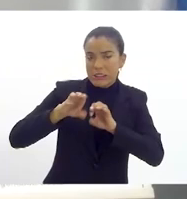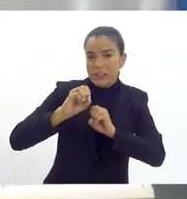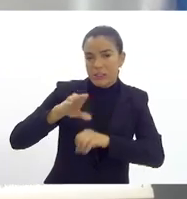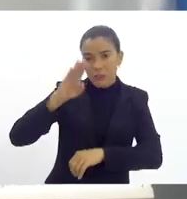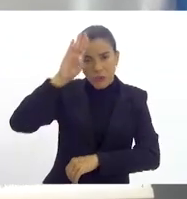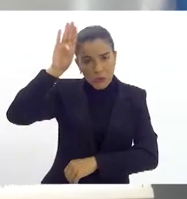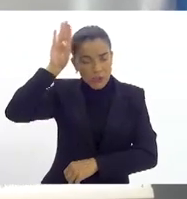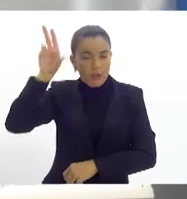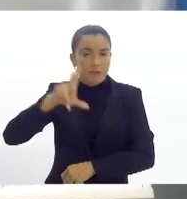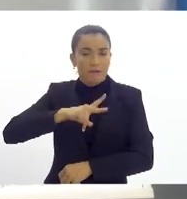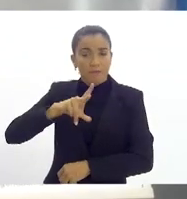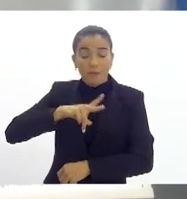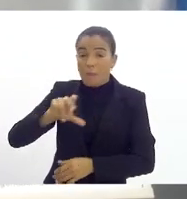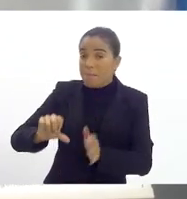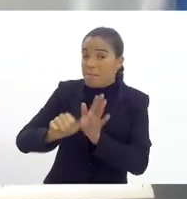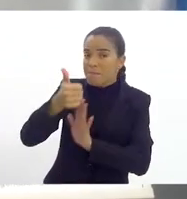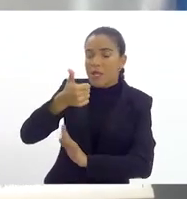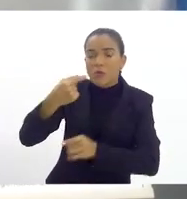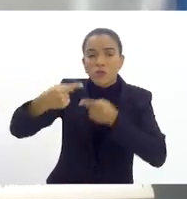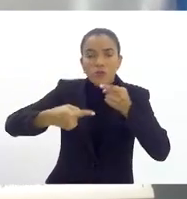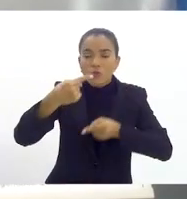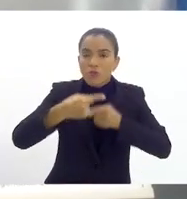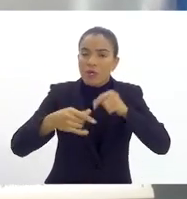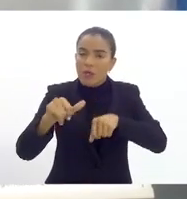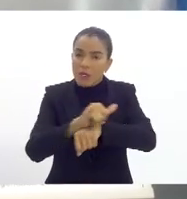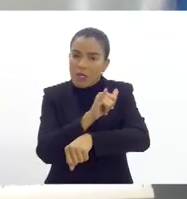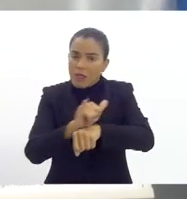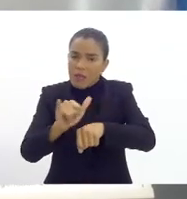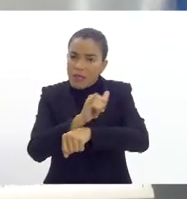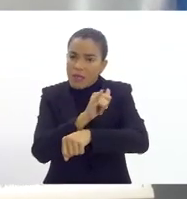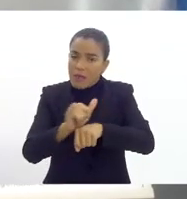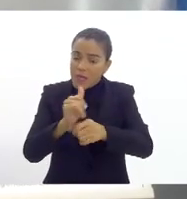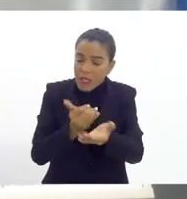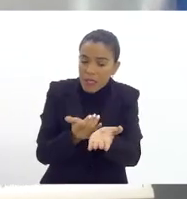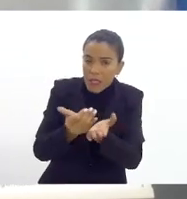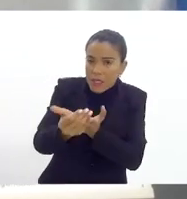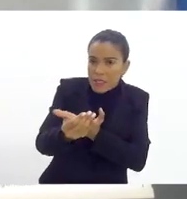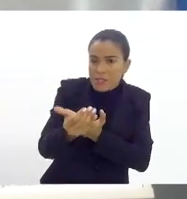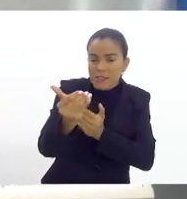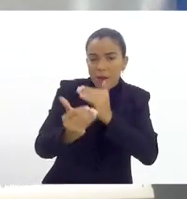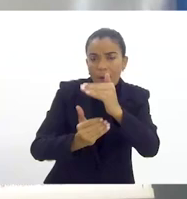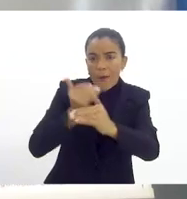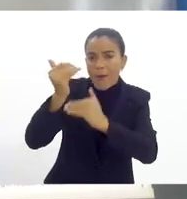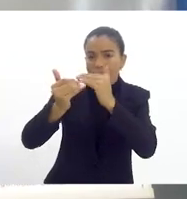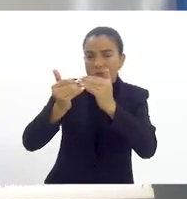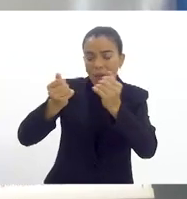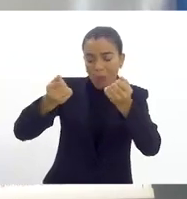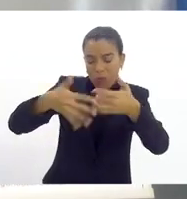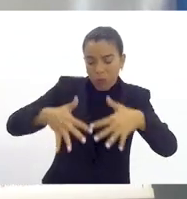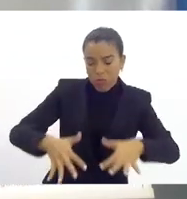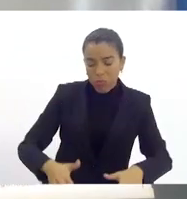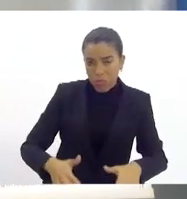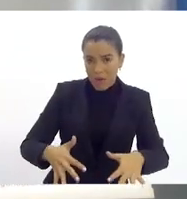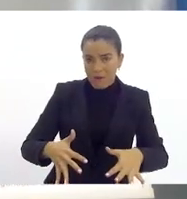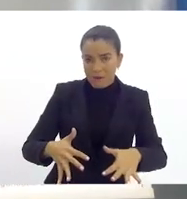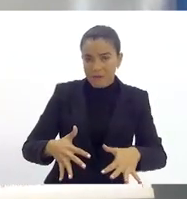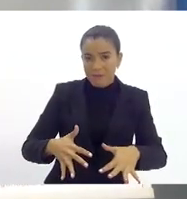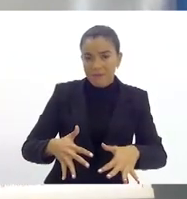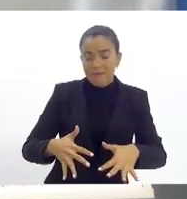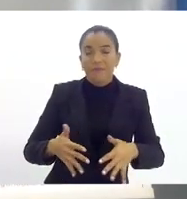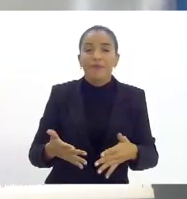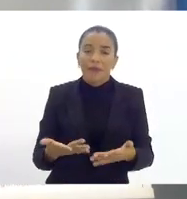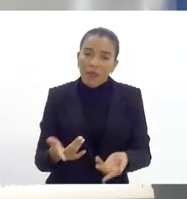o primeiro mecanismo que começa que inicia o processo de precarização de tudo mais